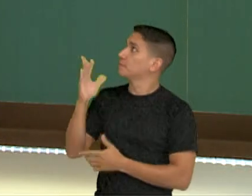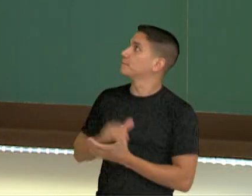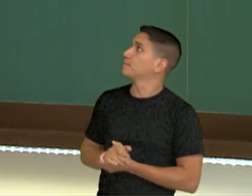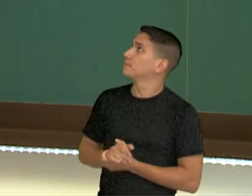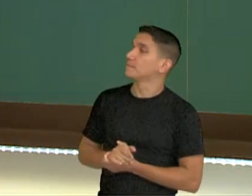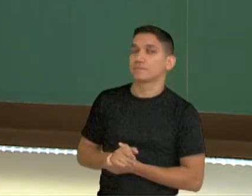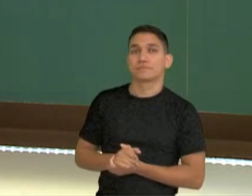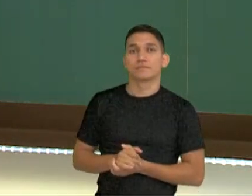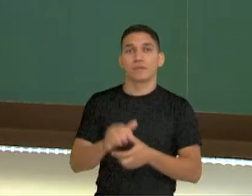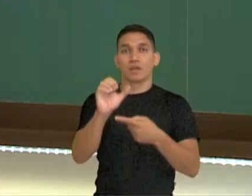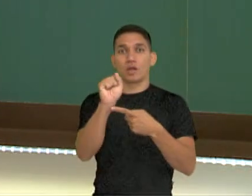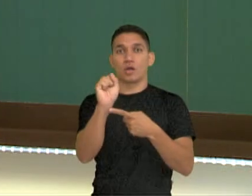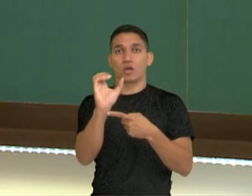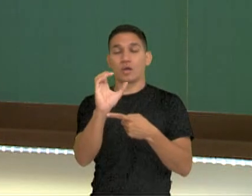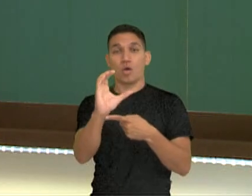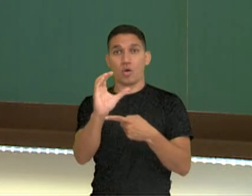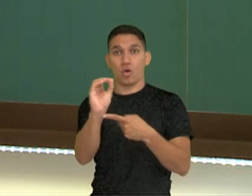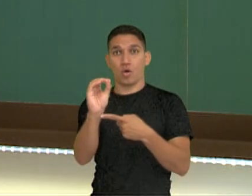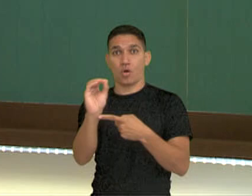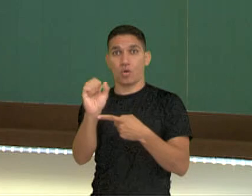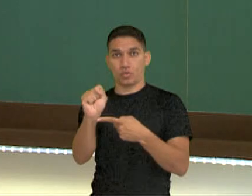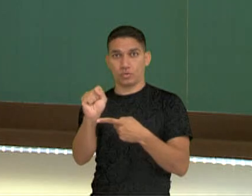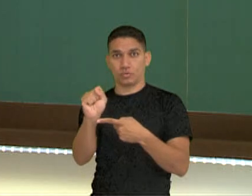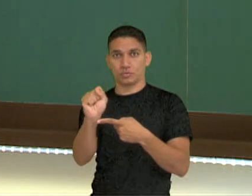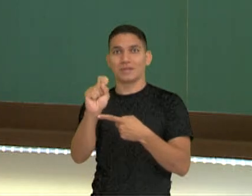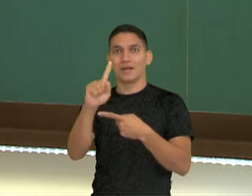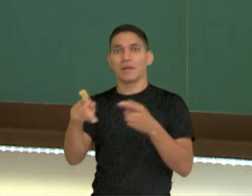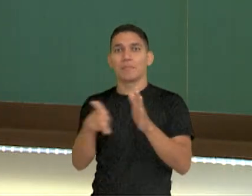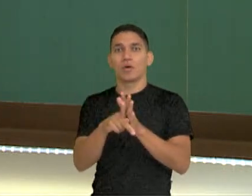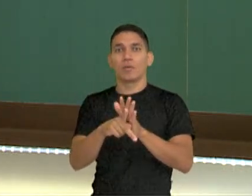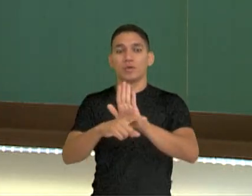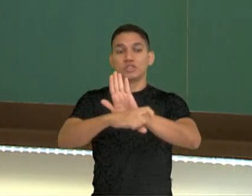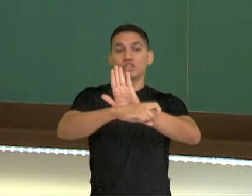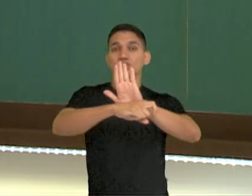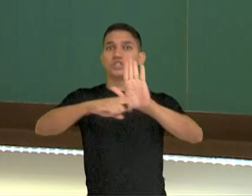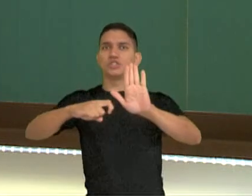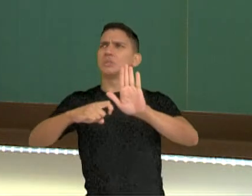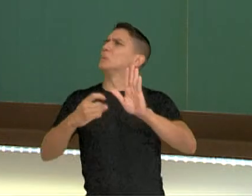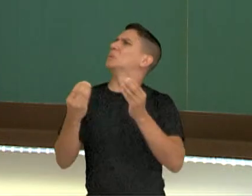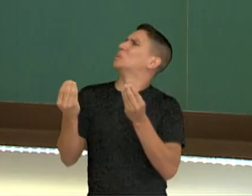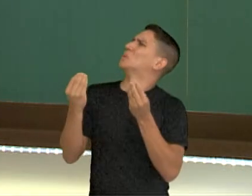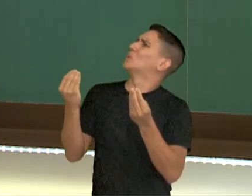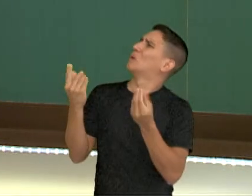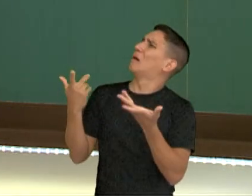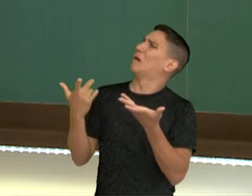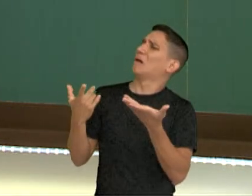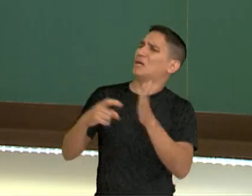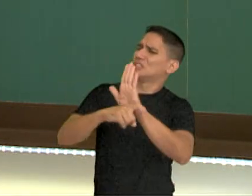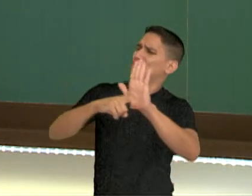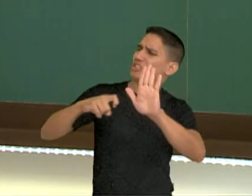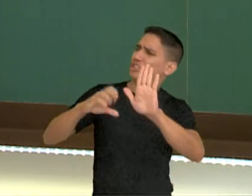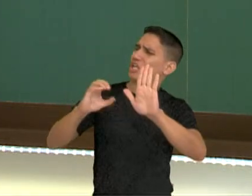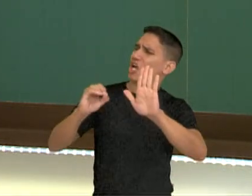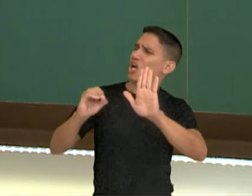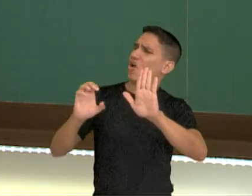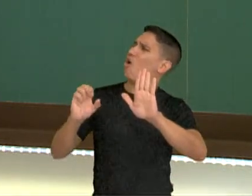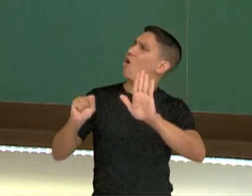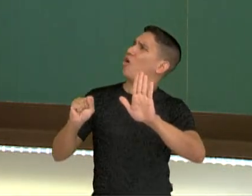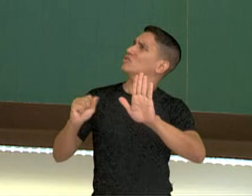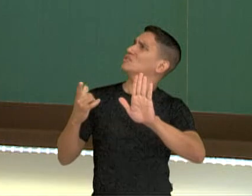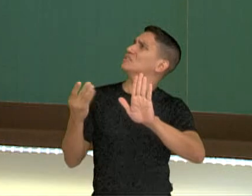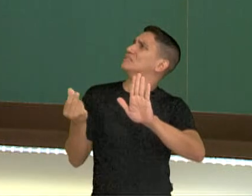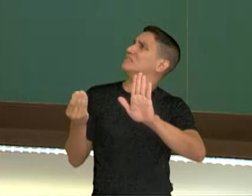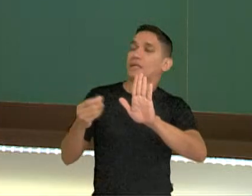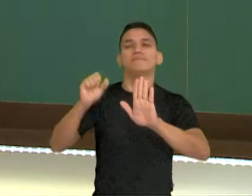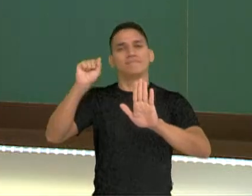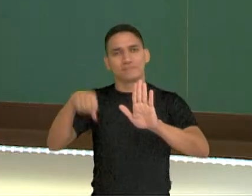de cosseno sobre o eixo X. Como assim os valores de cosseno estão no eixo X? Sim,